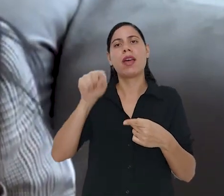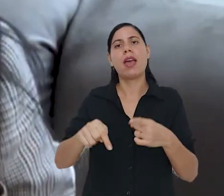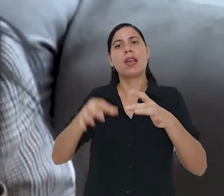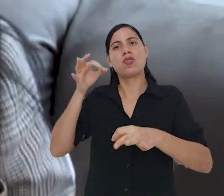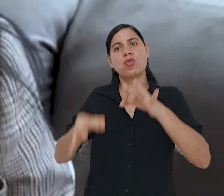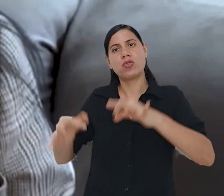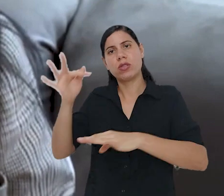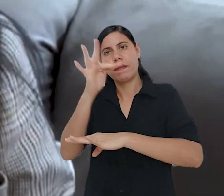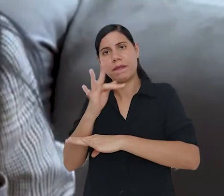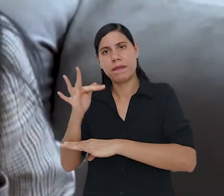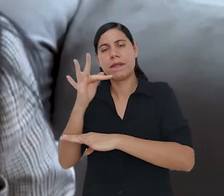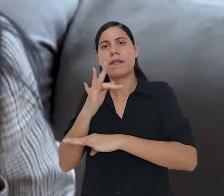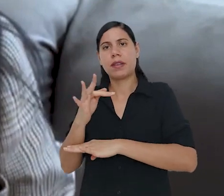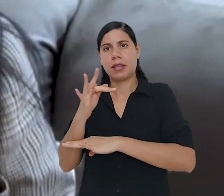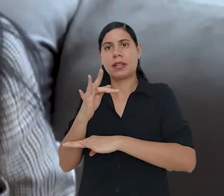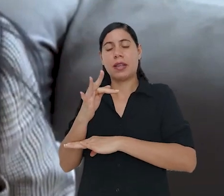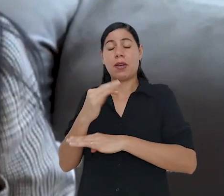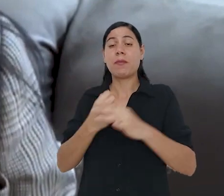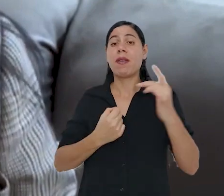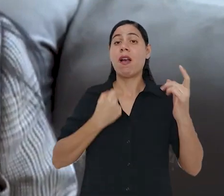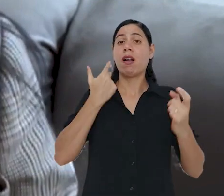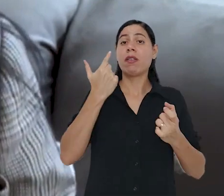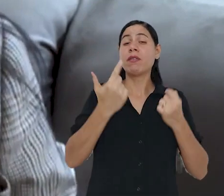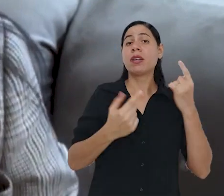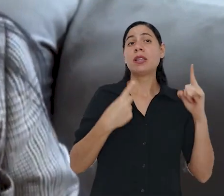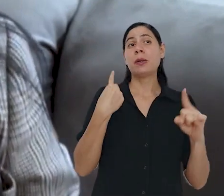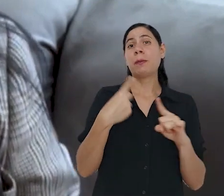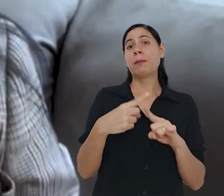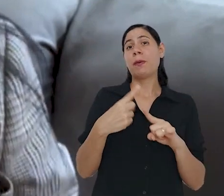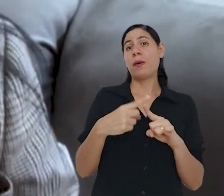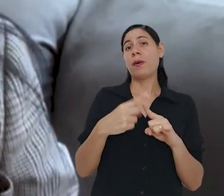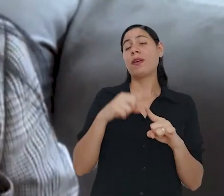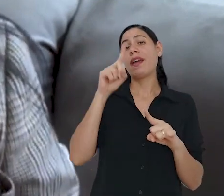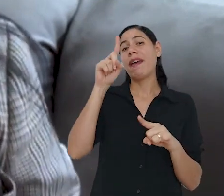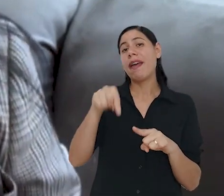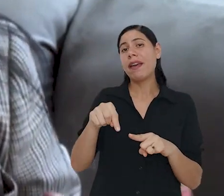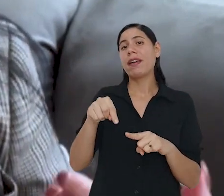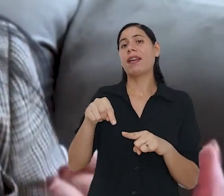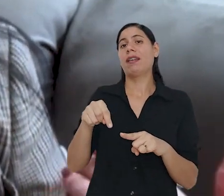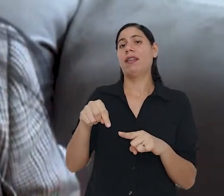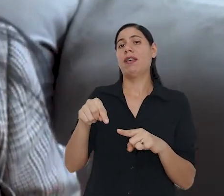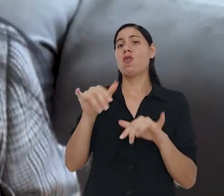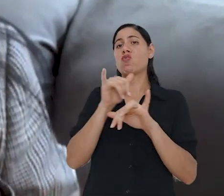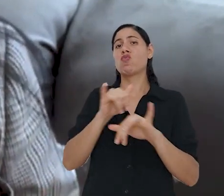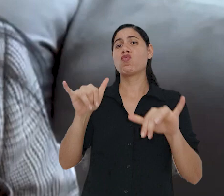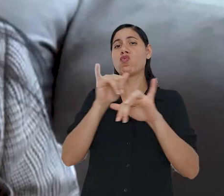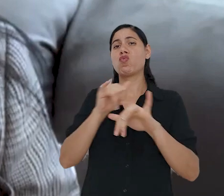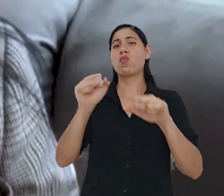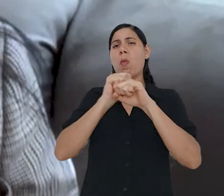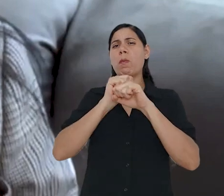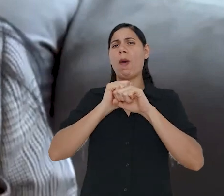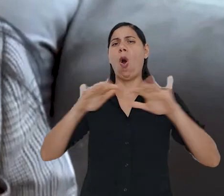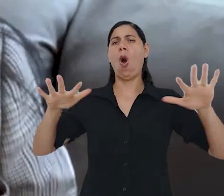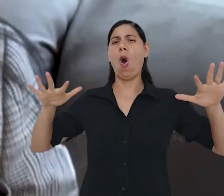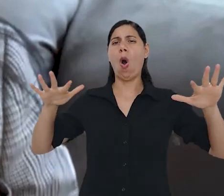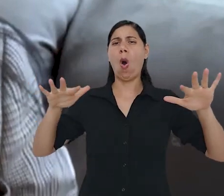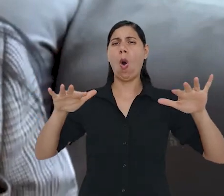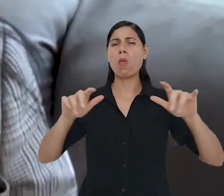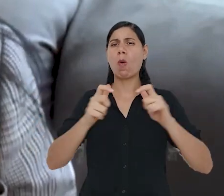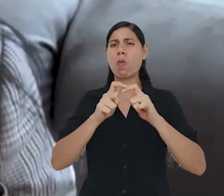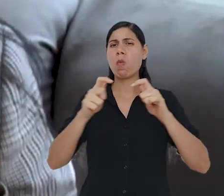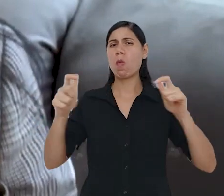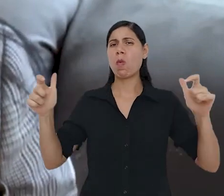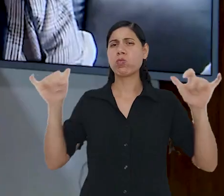Justiça Federal, muitas vezes porque ele vai ter uma repercussão nacional muito grande,